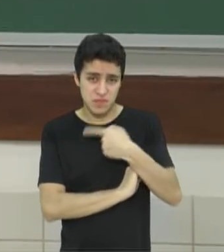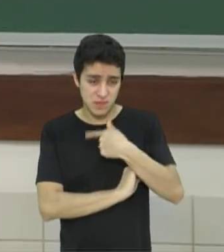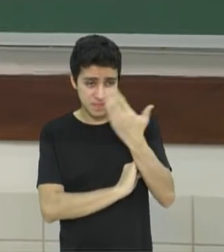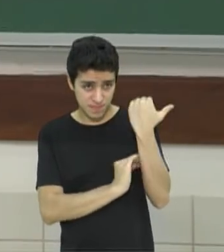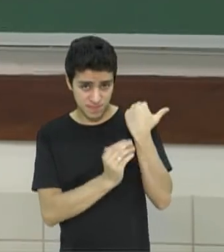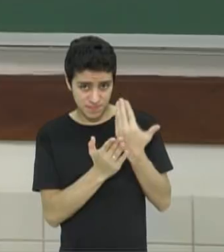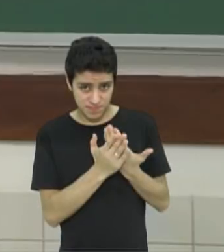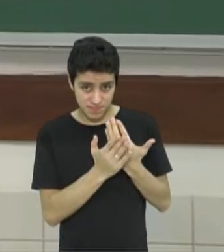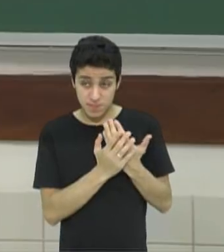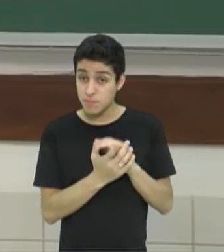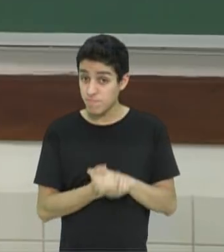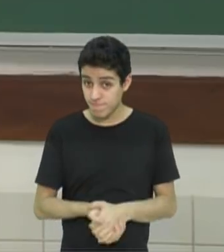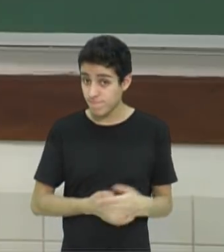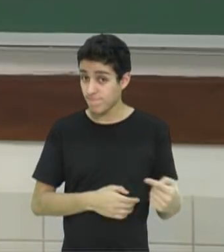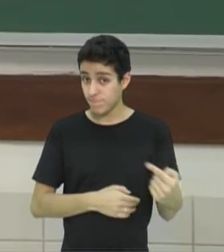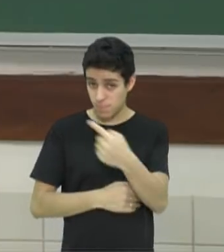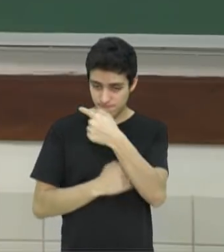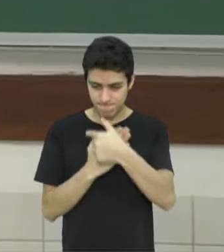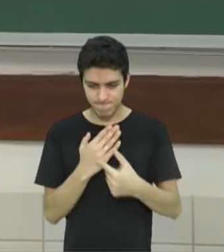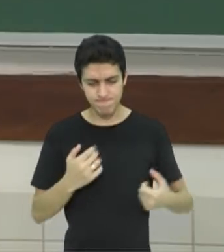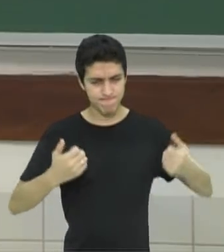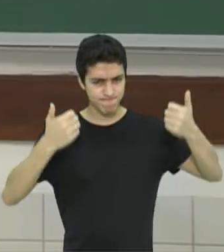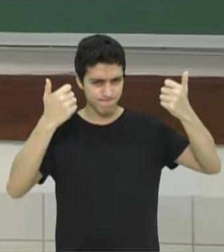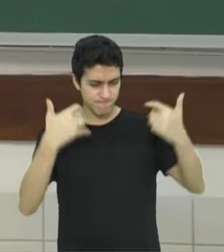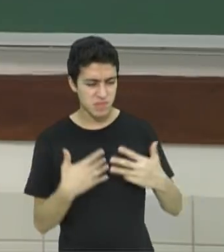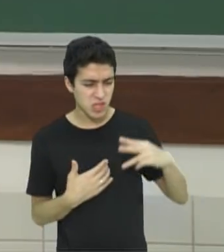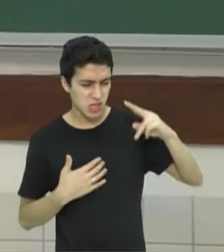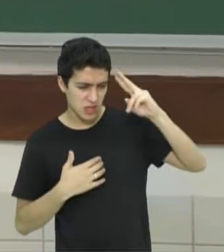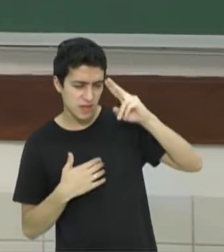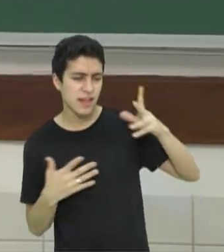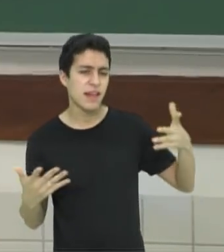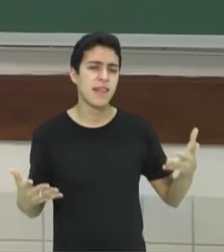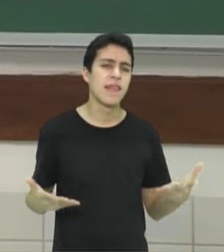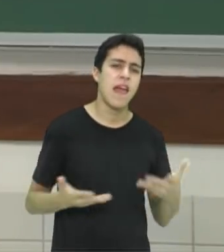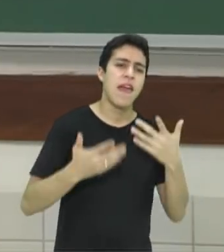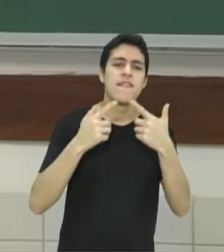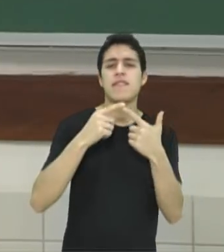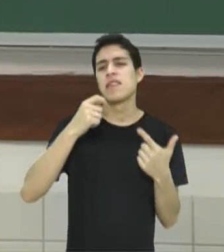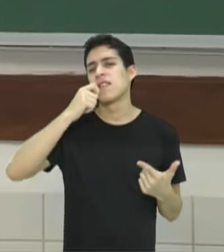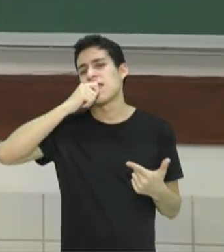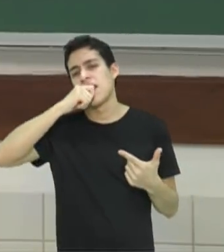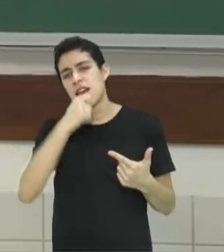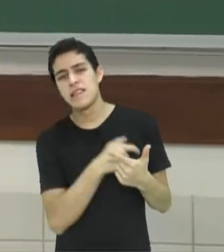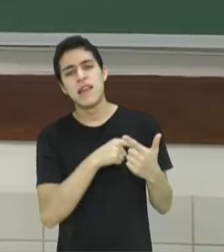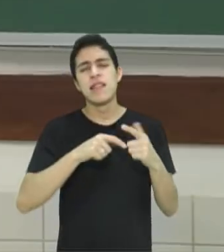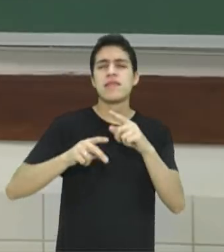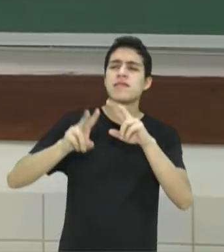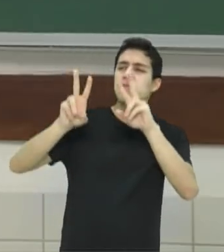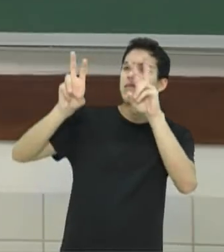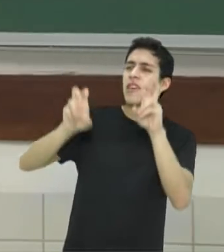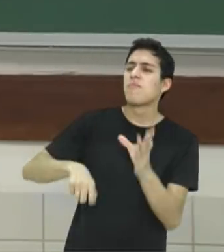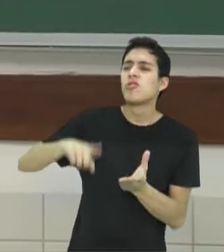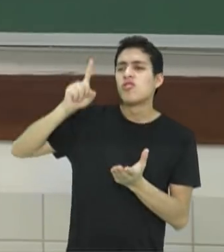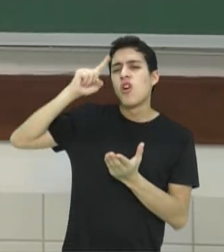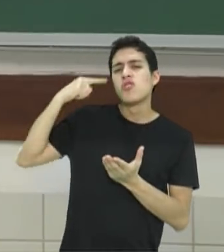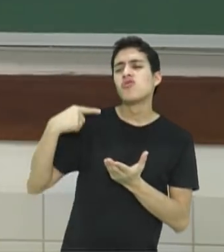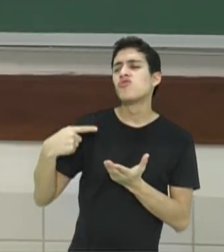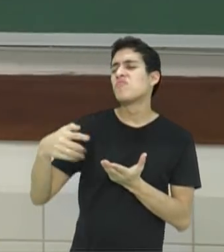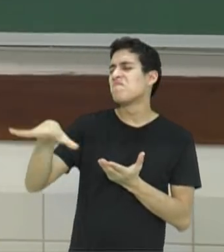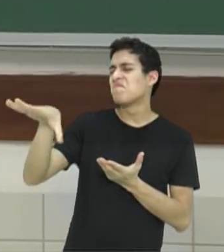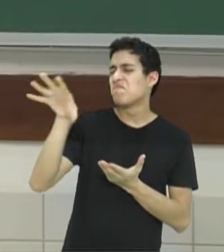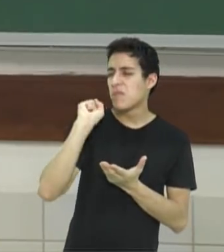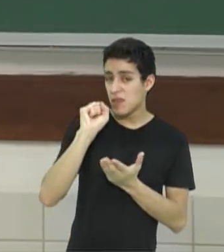o autor Wesley Mercer conta histórias leves, engraçadas, com temas do cotidiano, só que